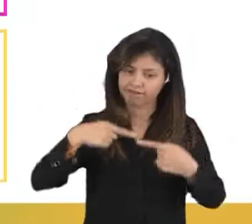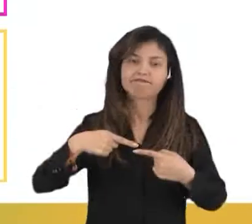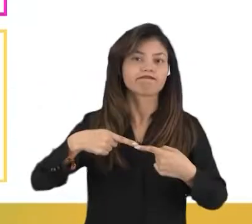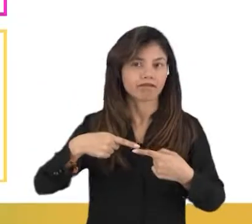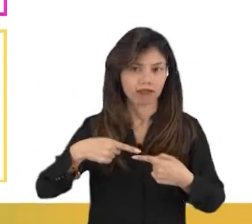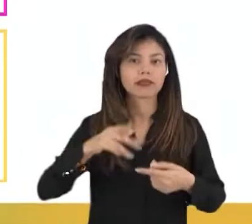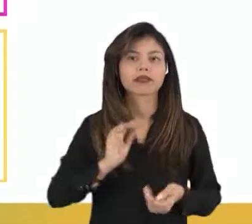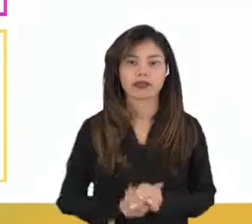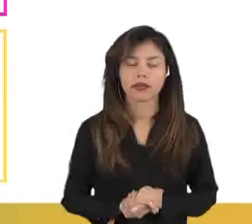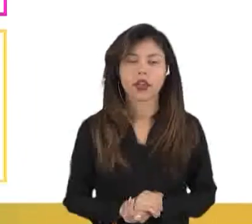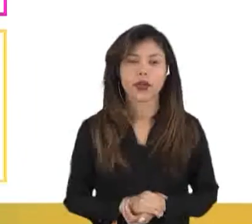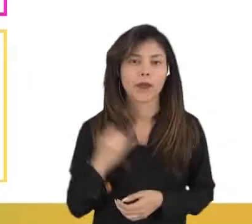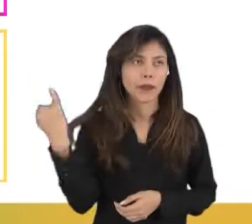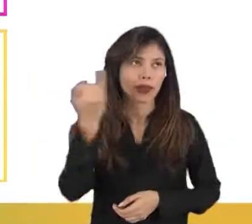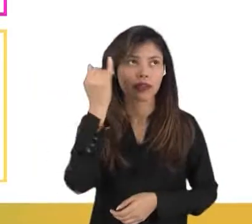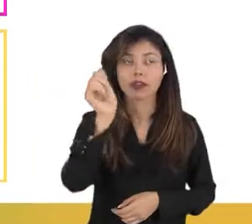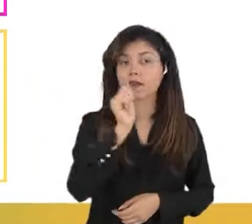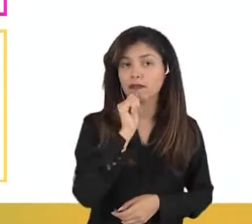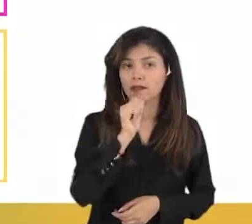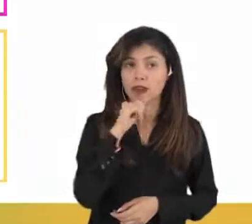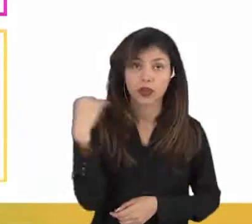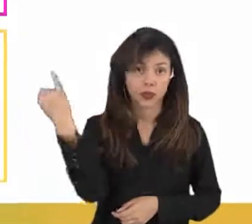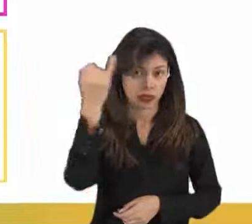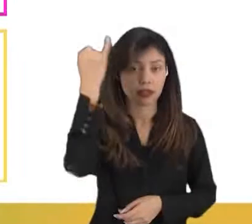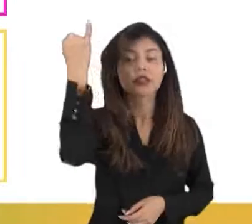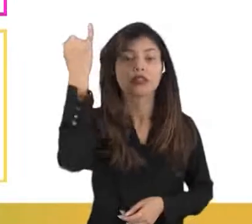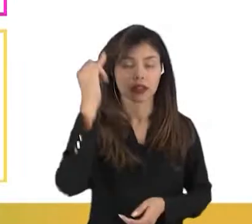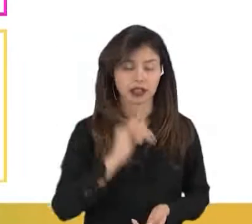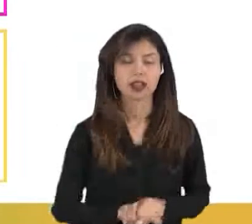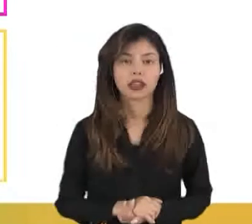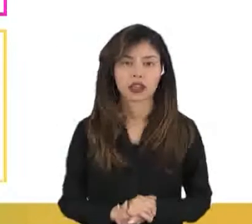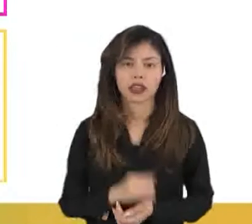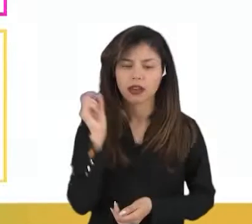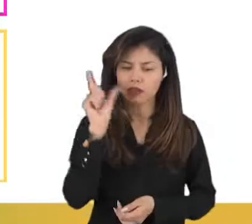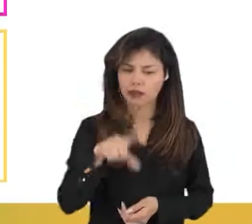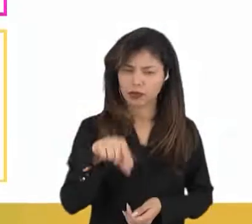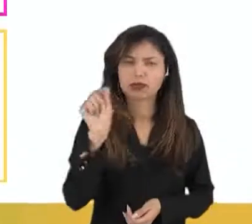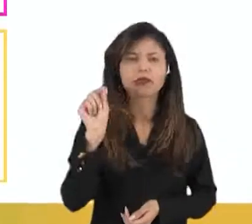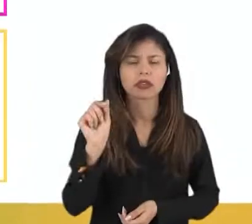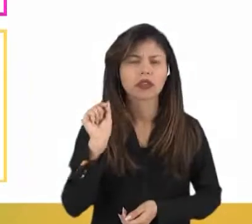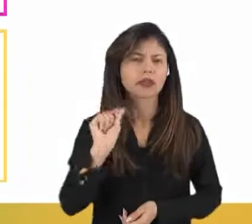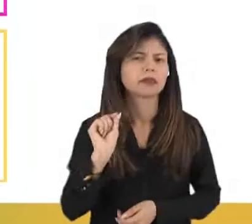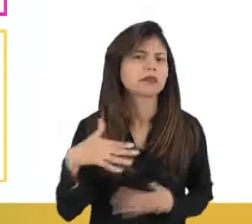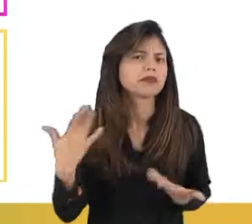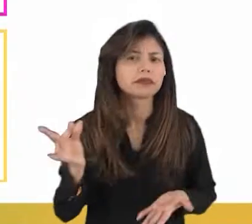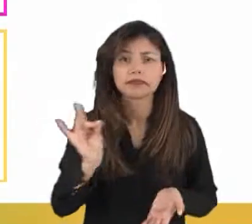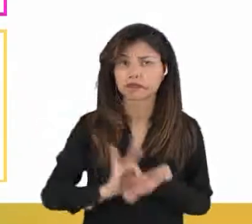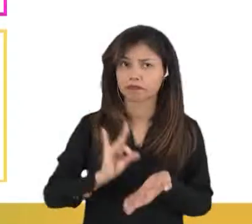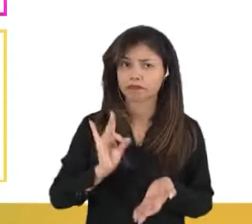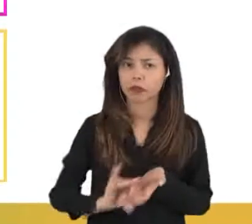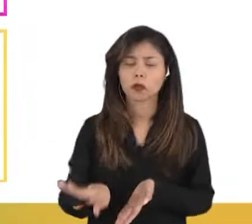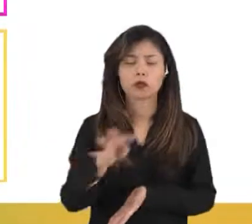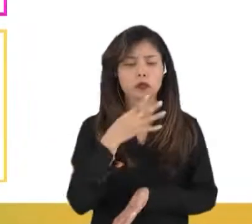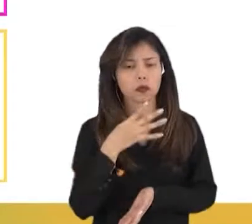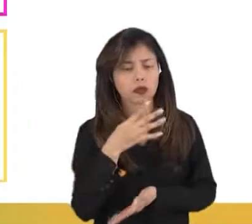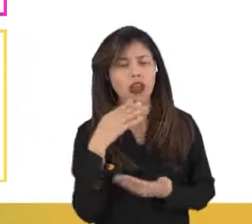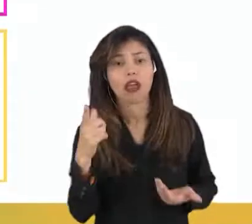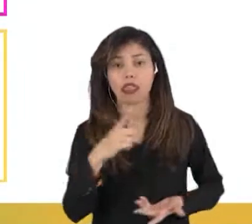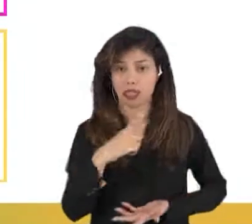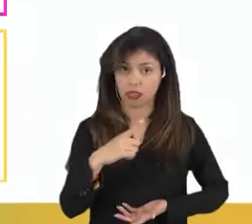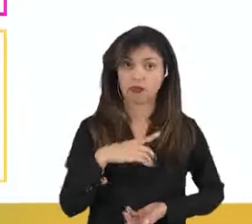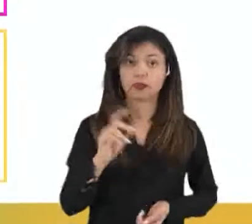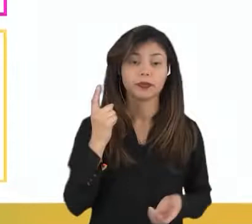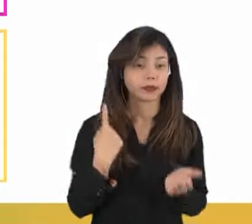combinatória, mais especificamente do princípio multiplicativo da contagem, que é, na verdade, o conhecimento que nós temos de